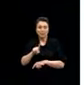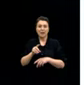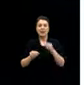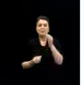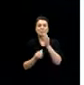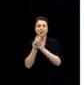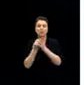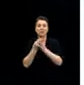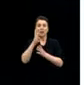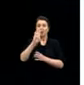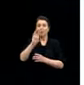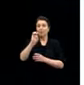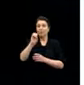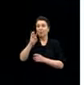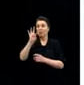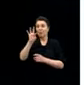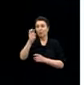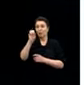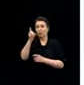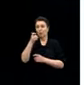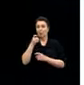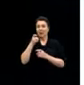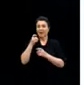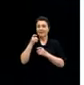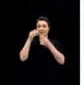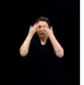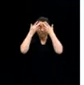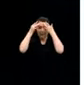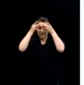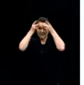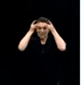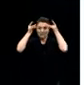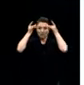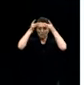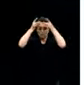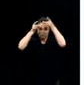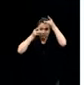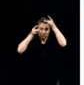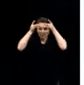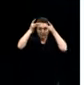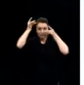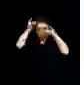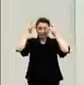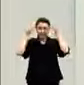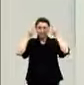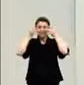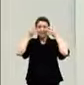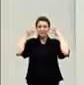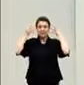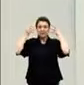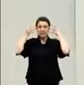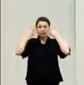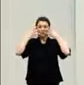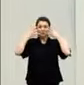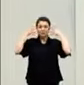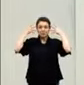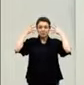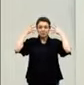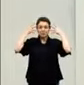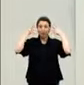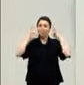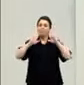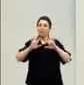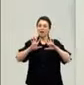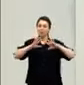produzida o botox, né, que deixa ali a pele. Como é que fica o rosto com botox? Fica, parece que congeladinho